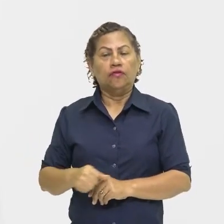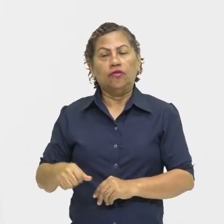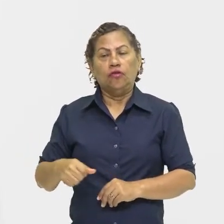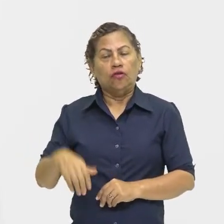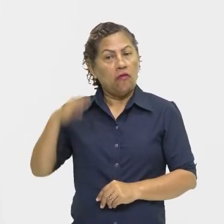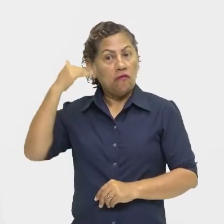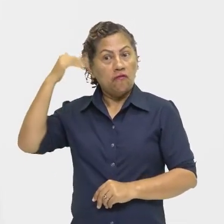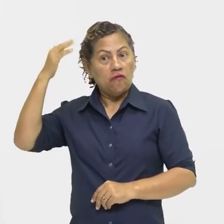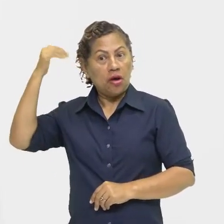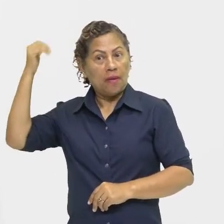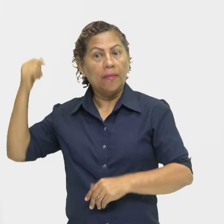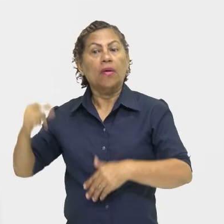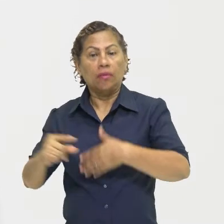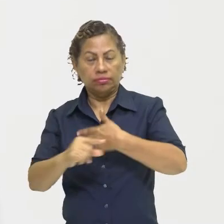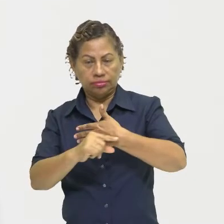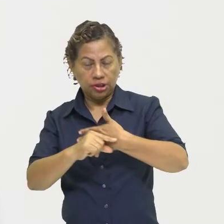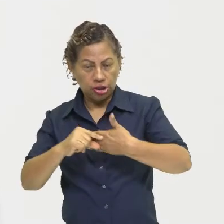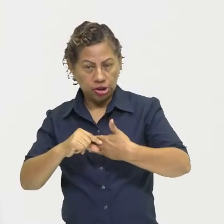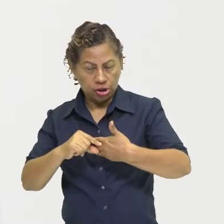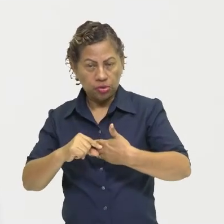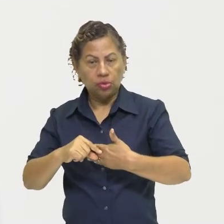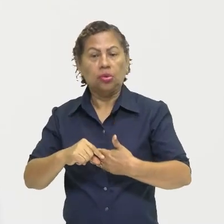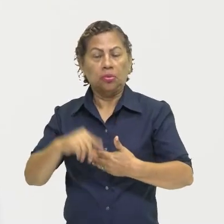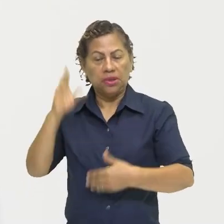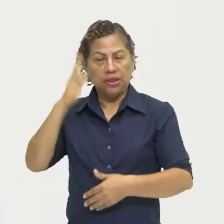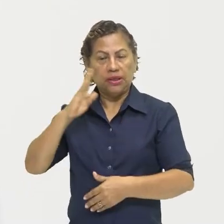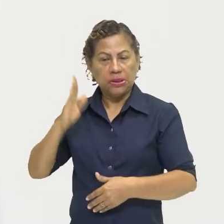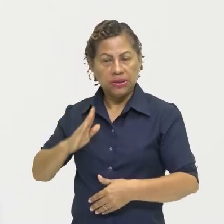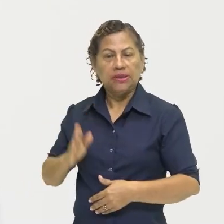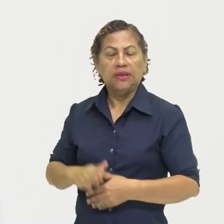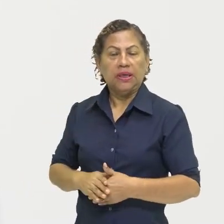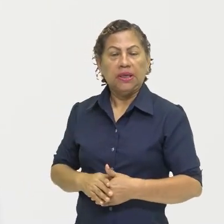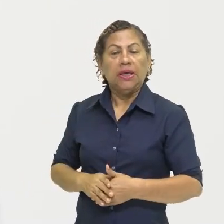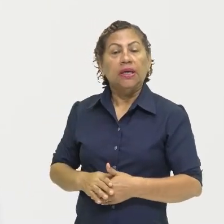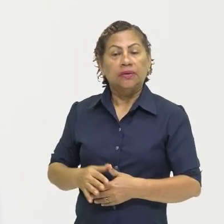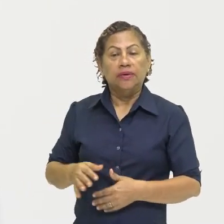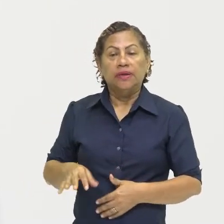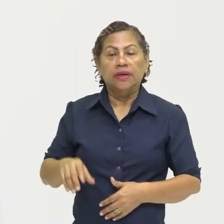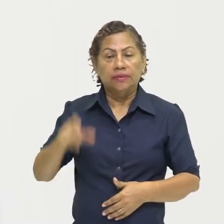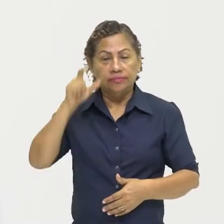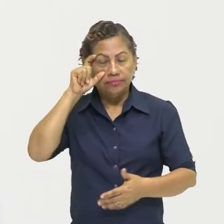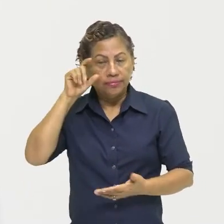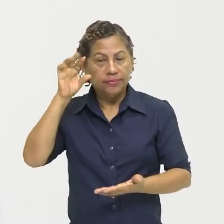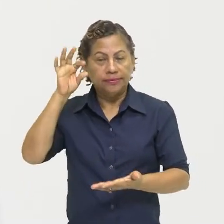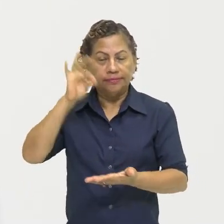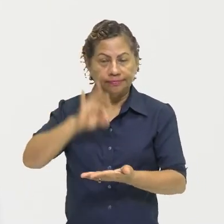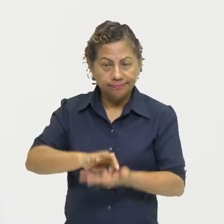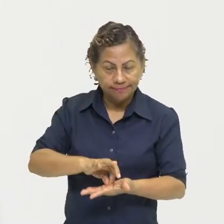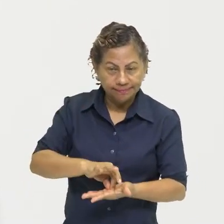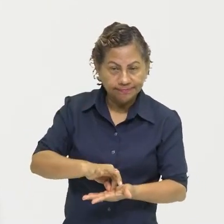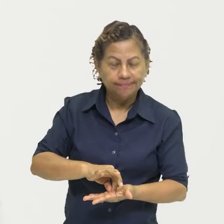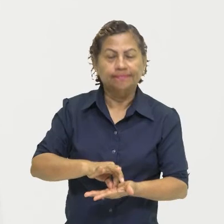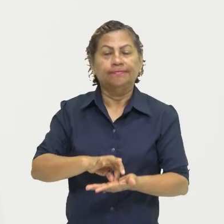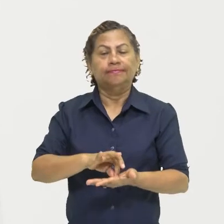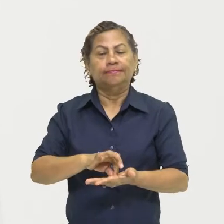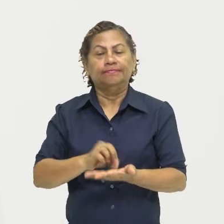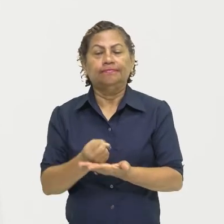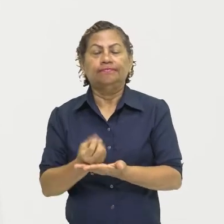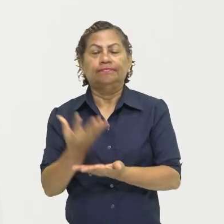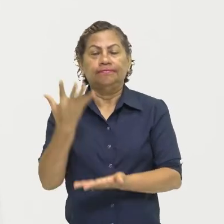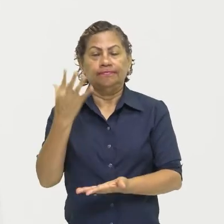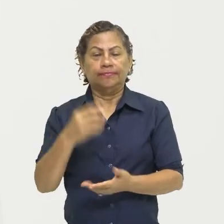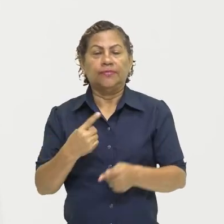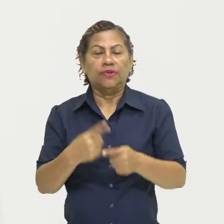brasileiro, que vai contar a história do personagem Macunaíma, que nasce à margem do rio Uraricoera,